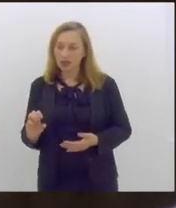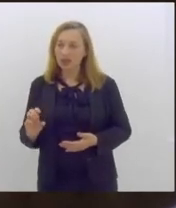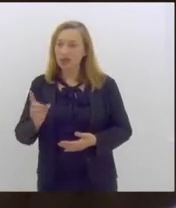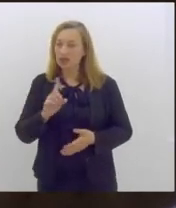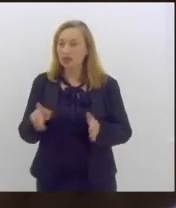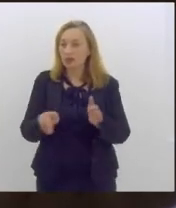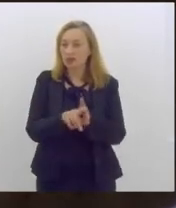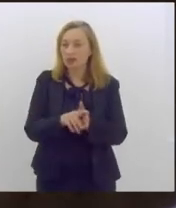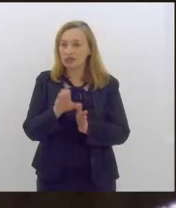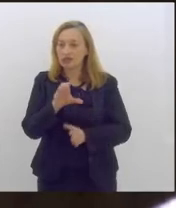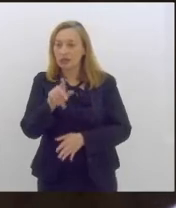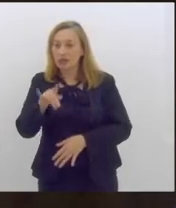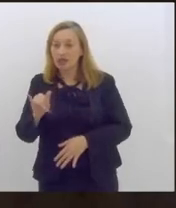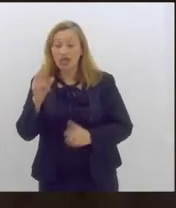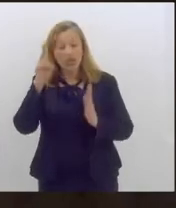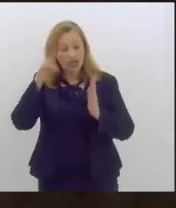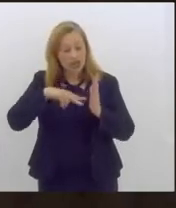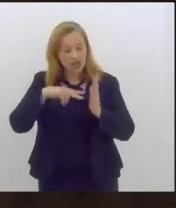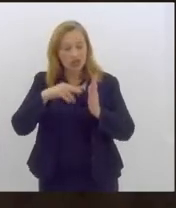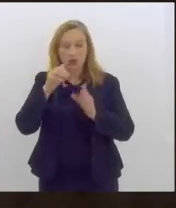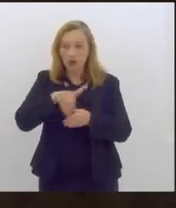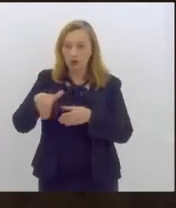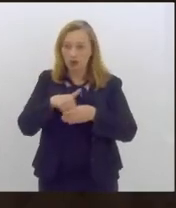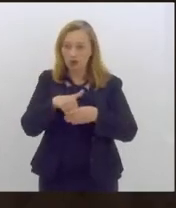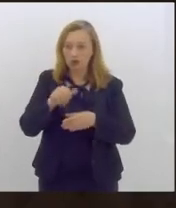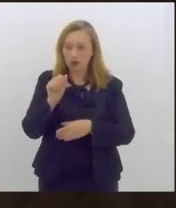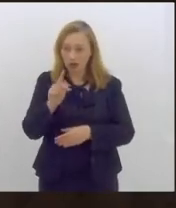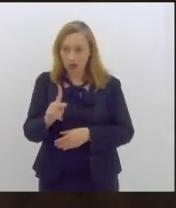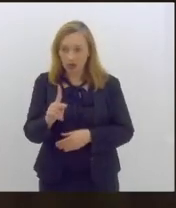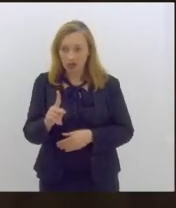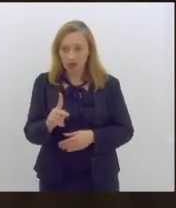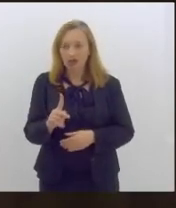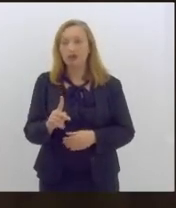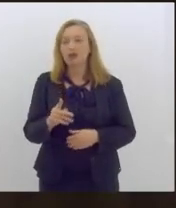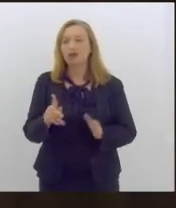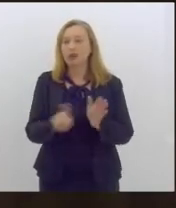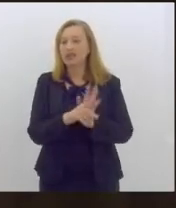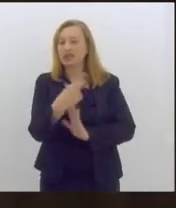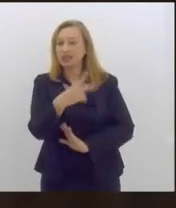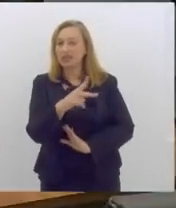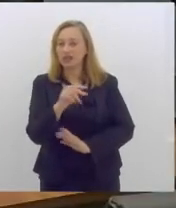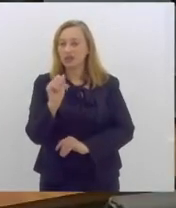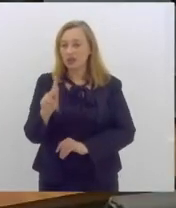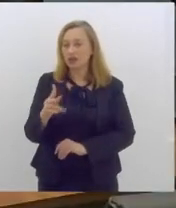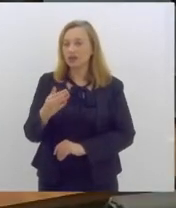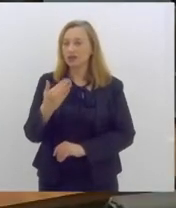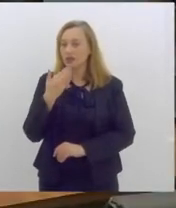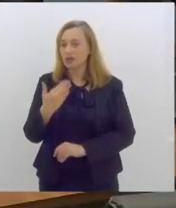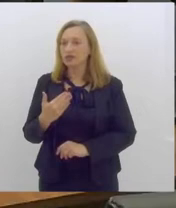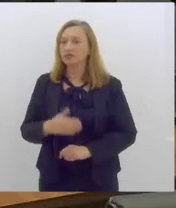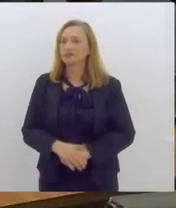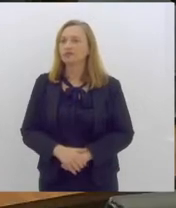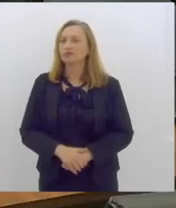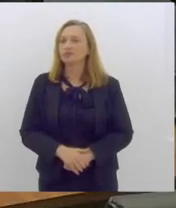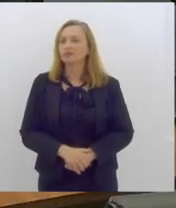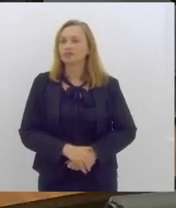CPI que lesse o voto Ok vai passar cê dele por favor tá